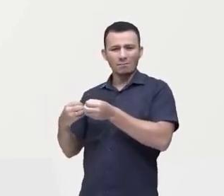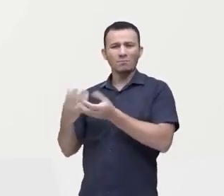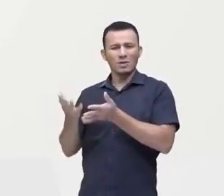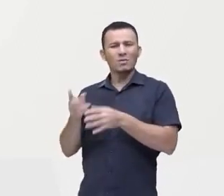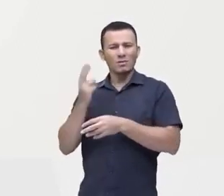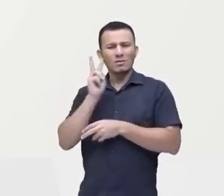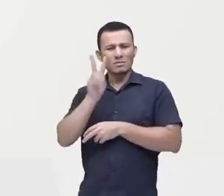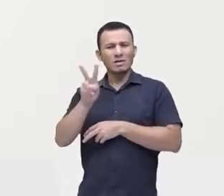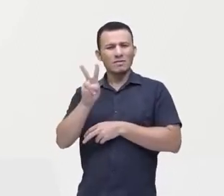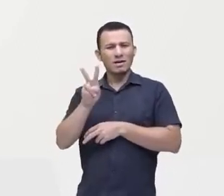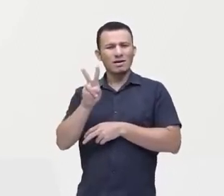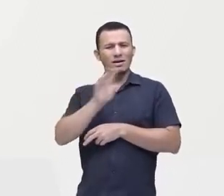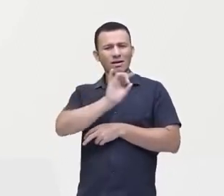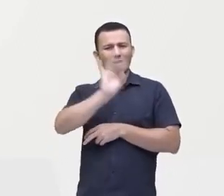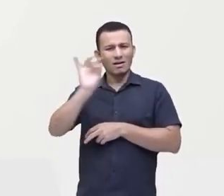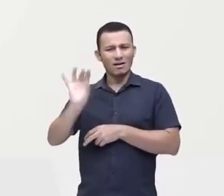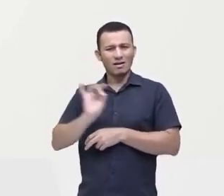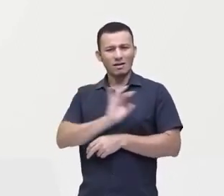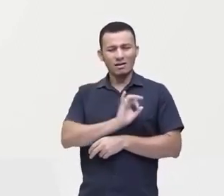ó, no meio.